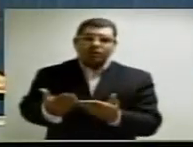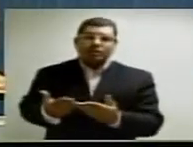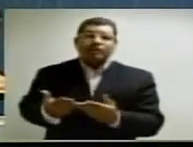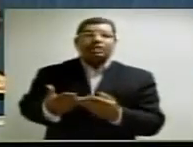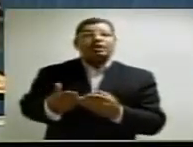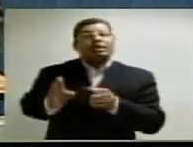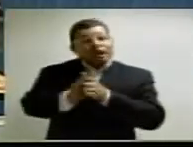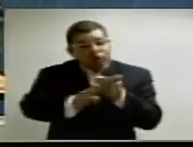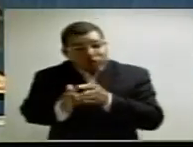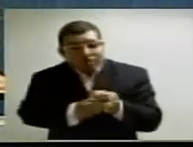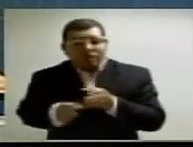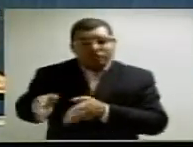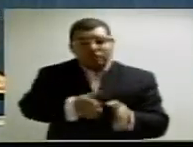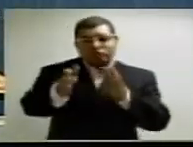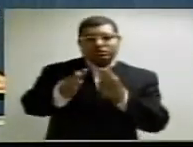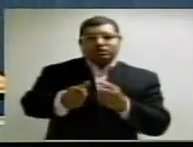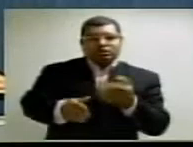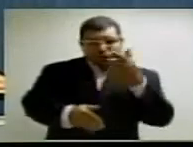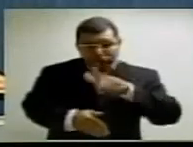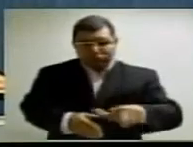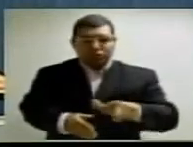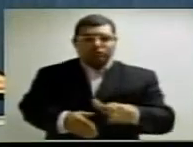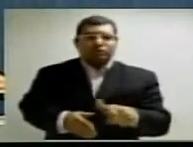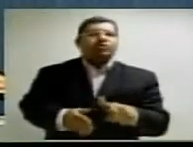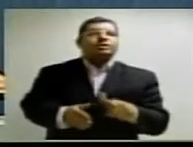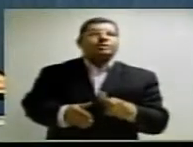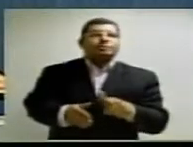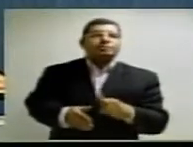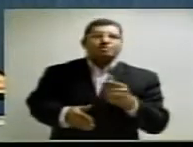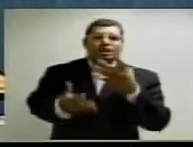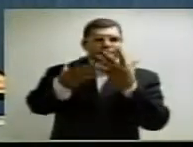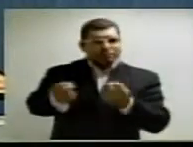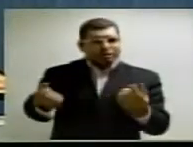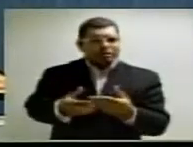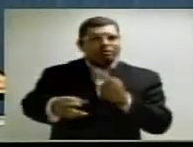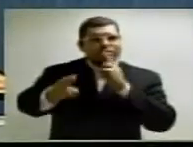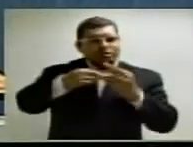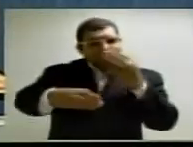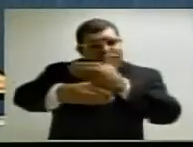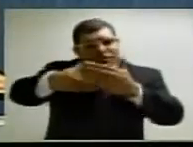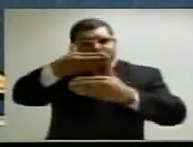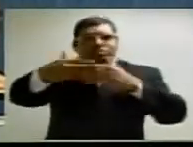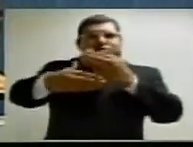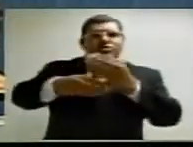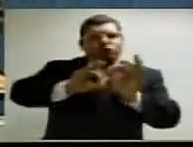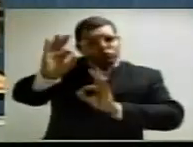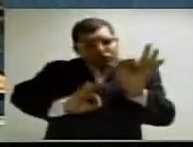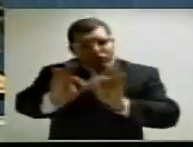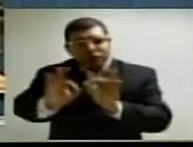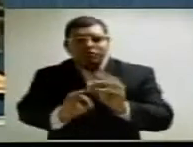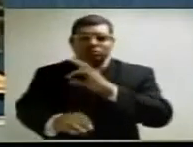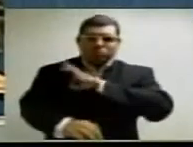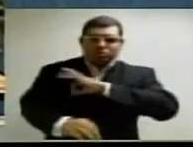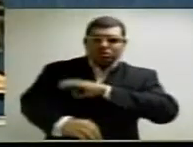e reorientar esse caminho. Reorientar esse caminho exige reestruturar o plano de